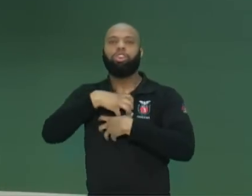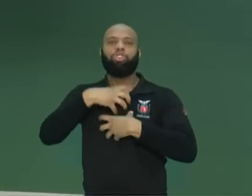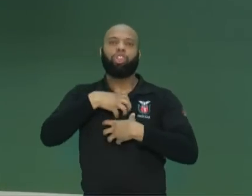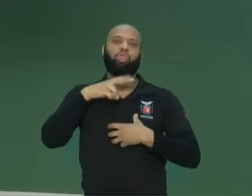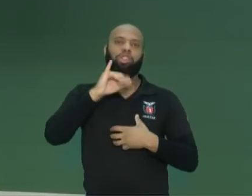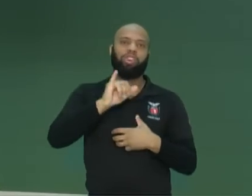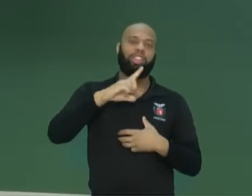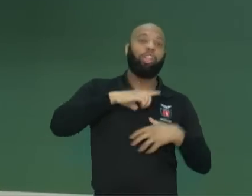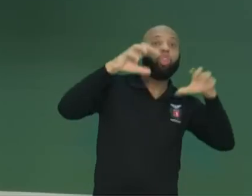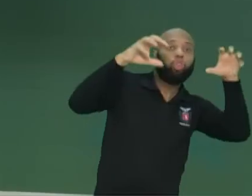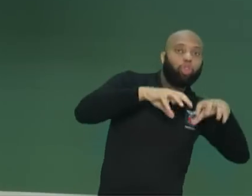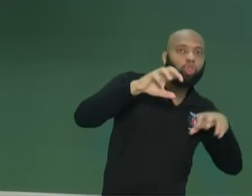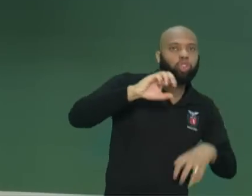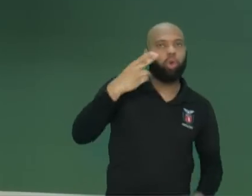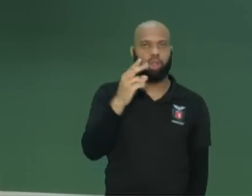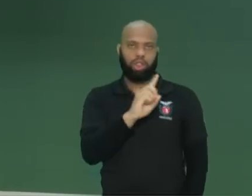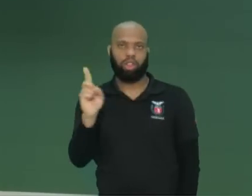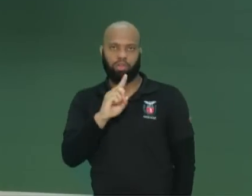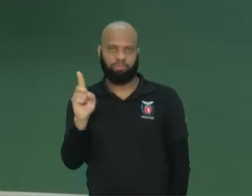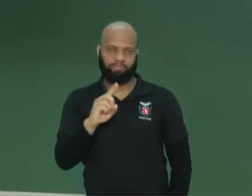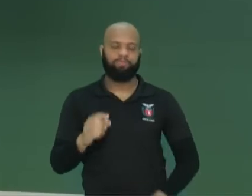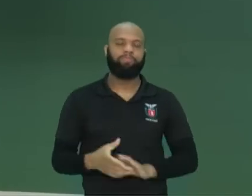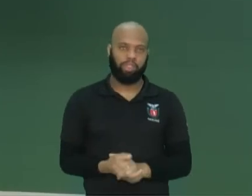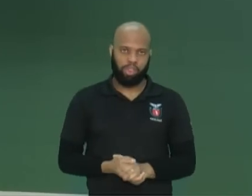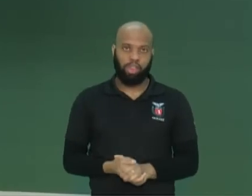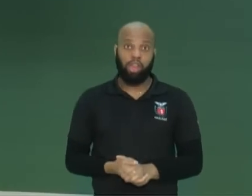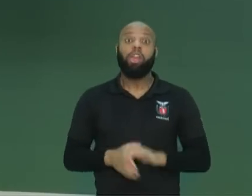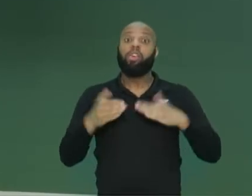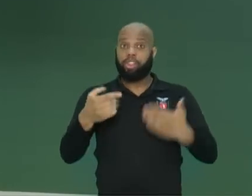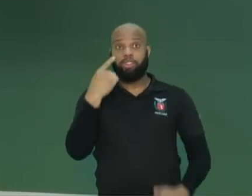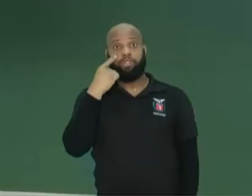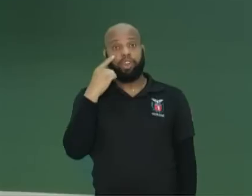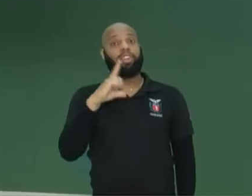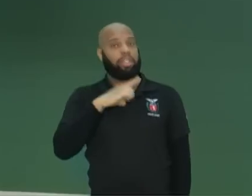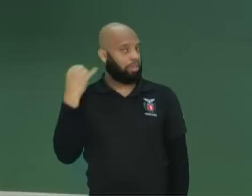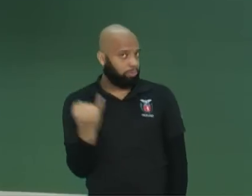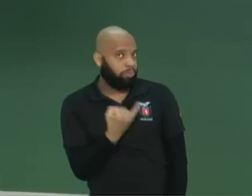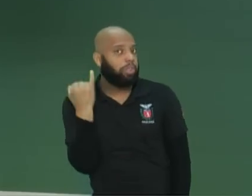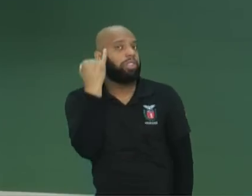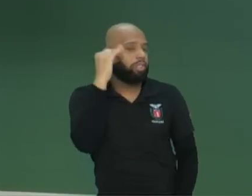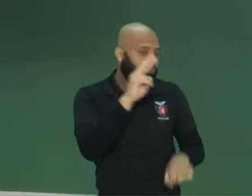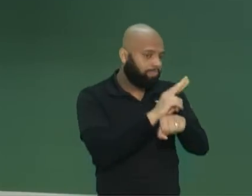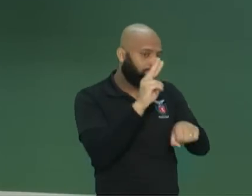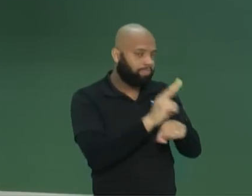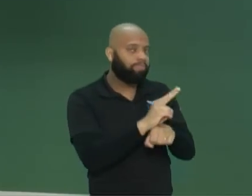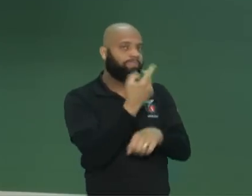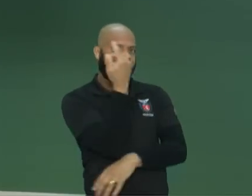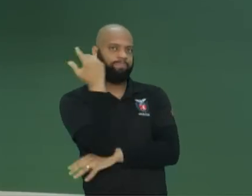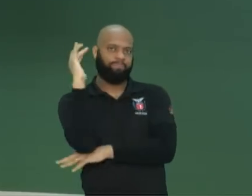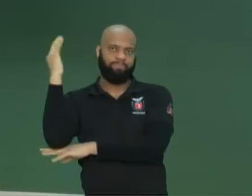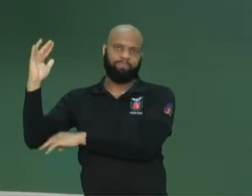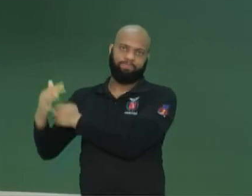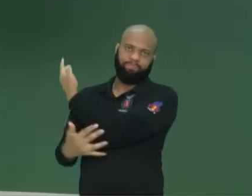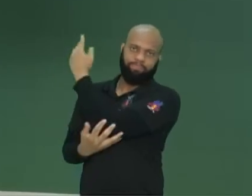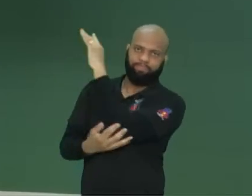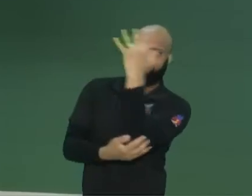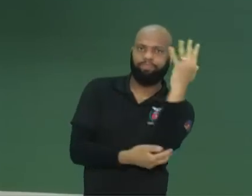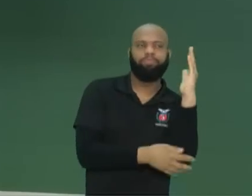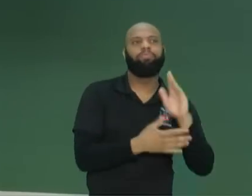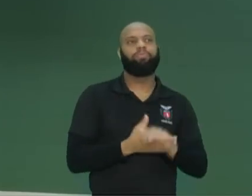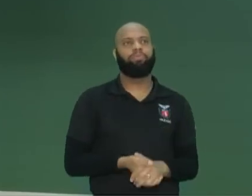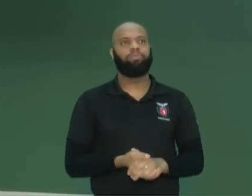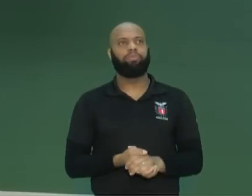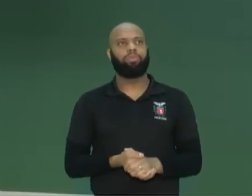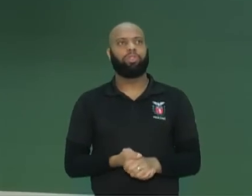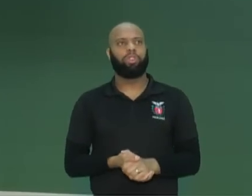água, principalmente aquela que vem das chuvas. Então vejam quanto é importante esse cuidado, né? E